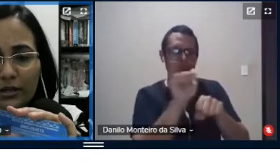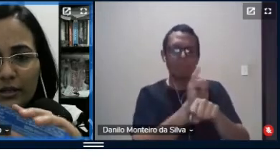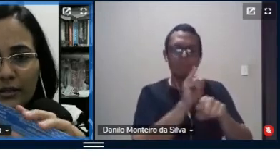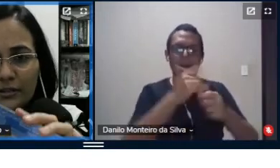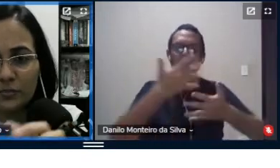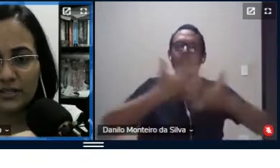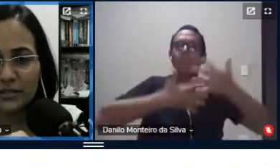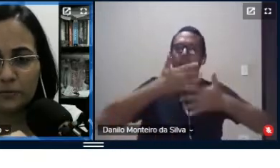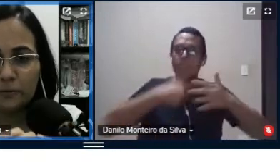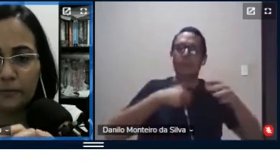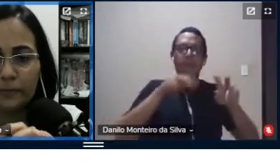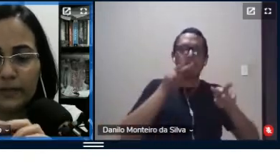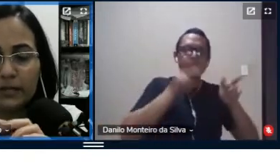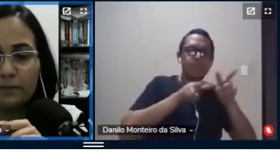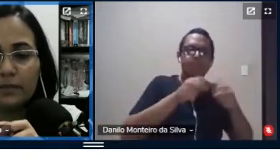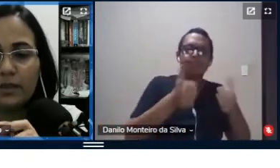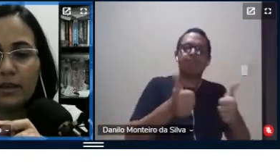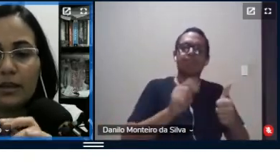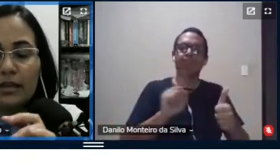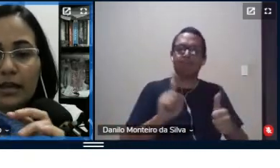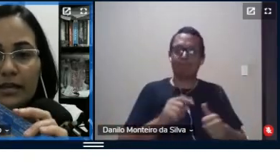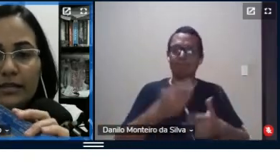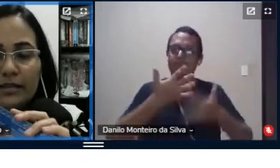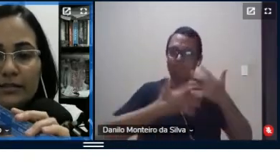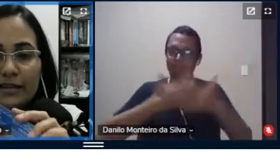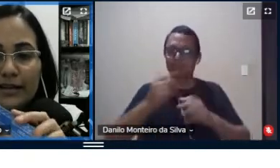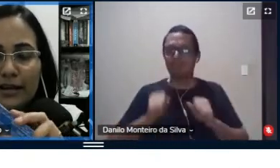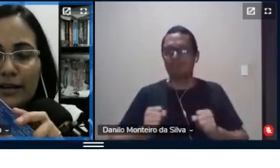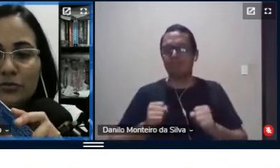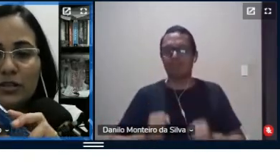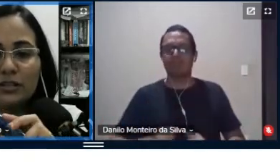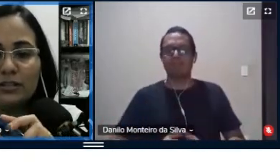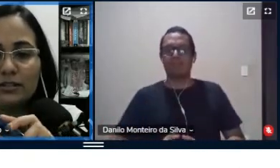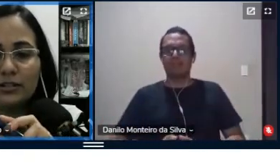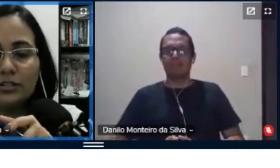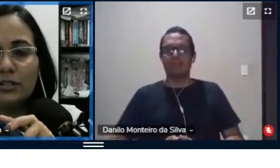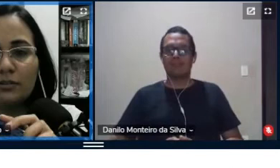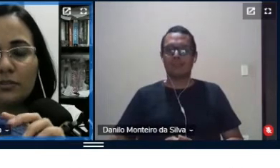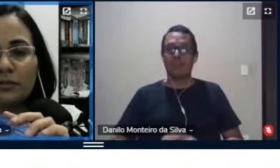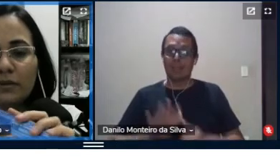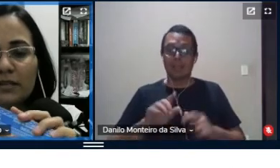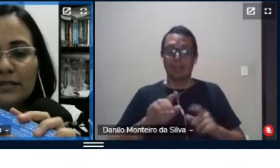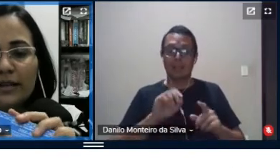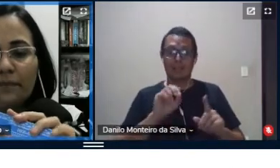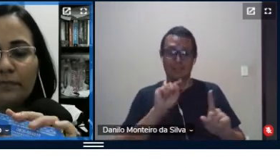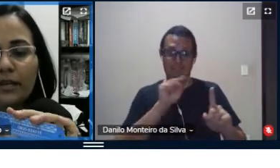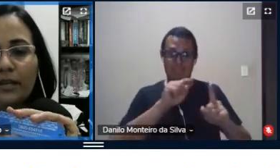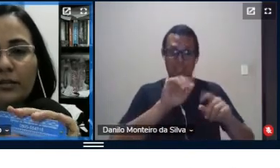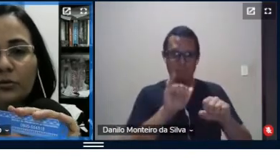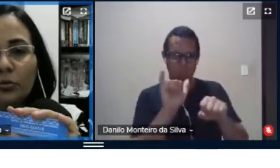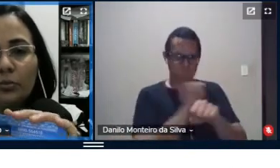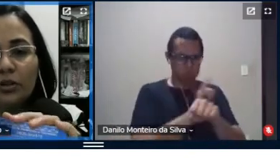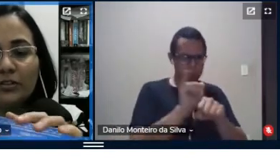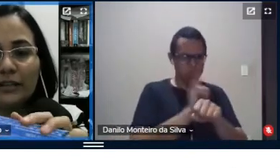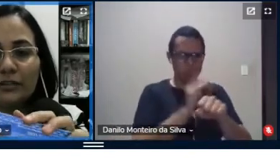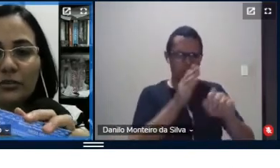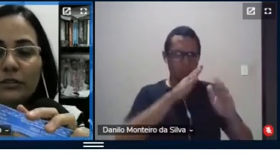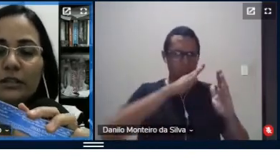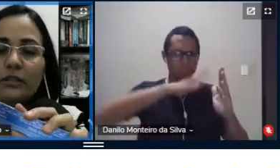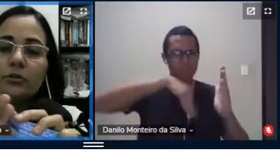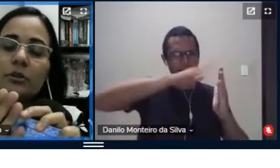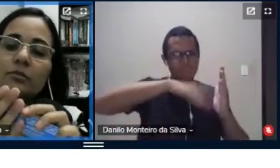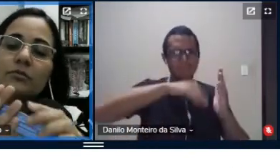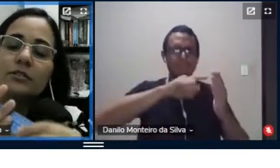sua inspeção, né? E aí, nesse caso, é interessante, então, você pensar num